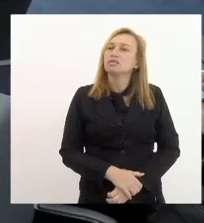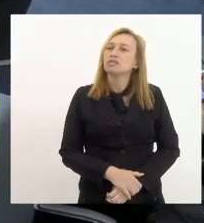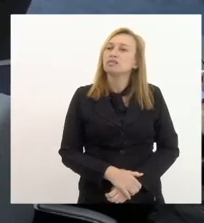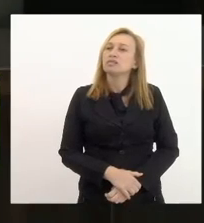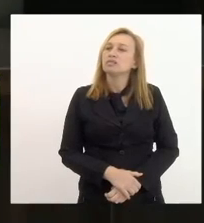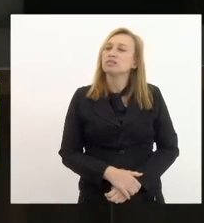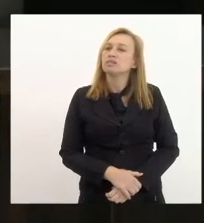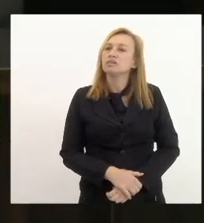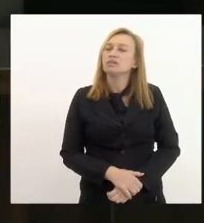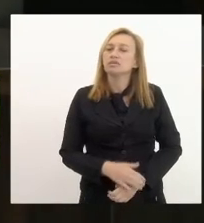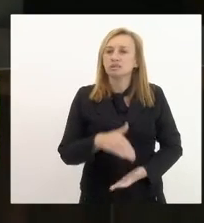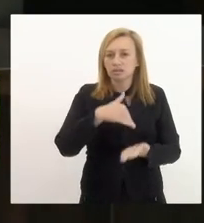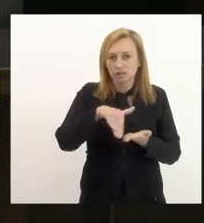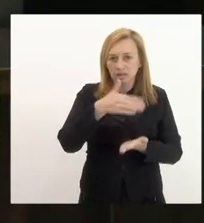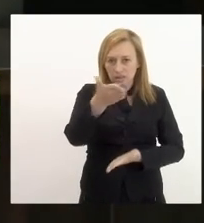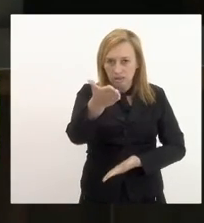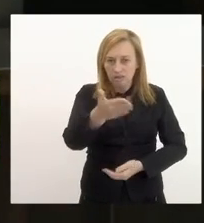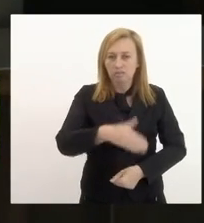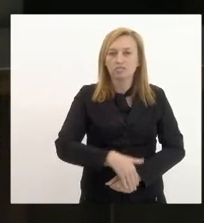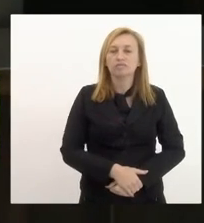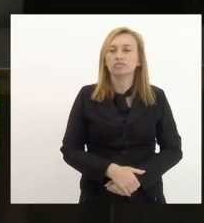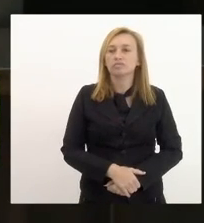e por favor secretário